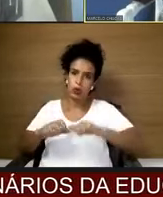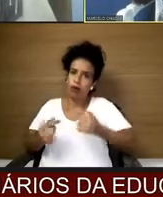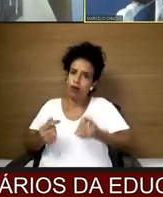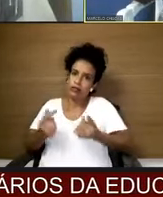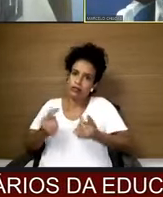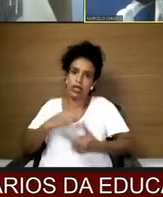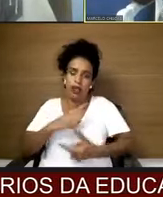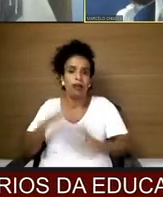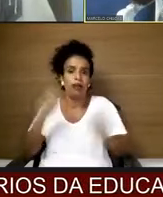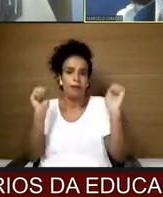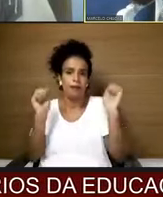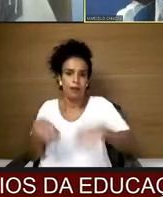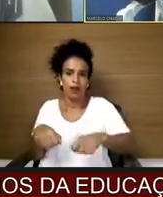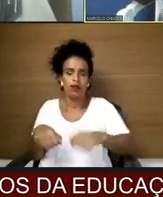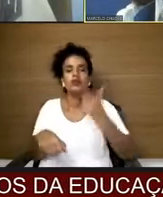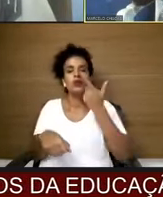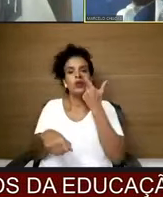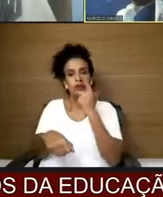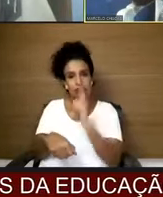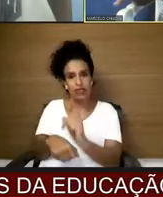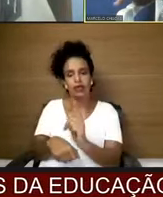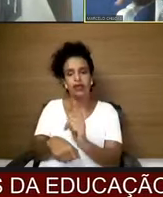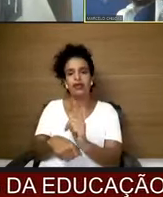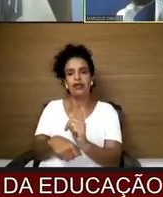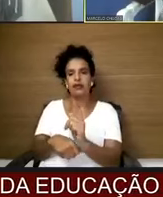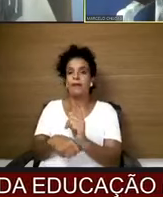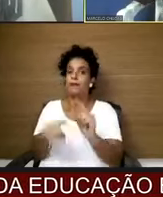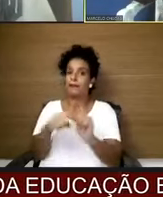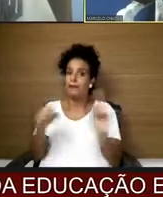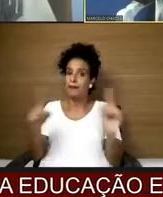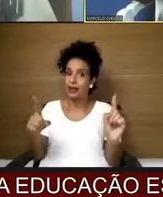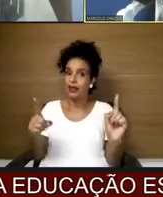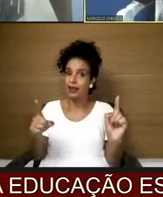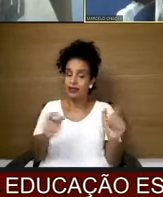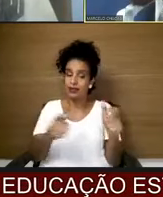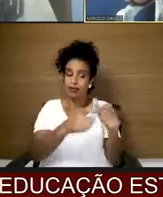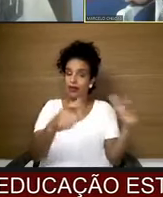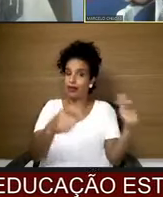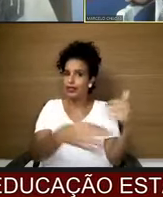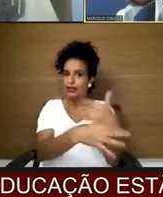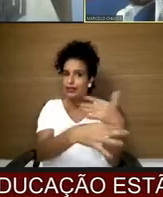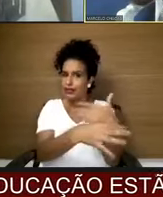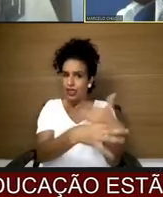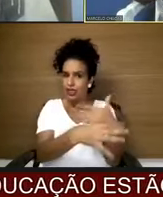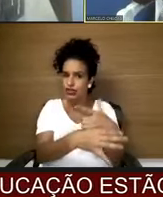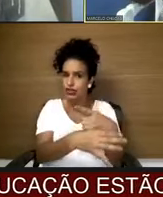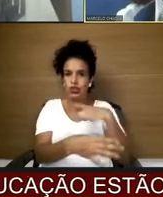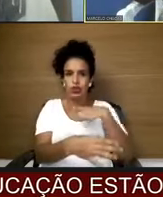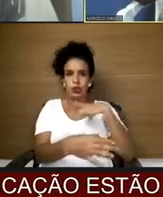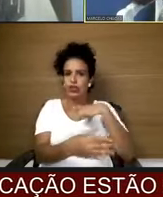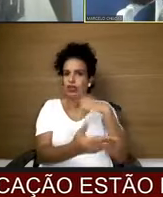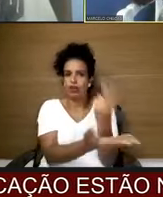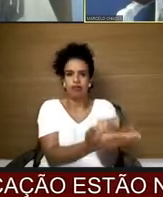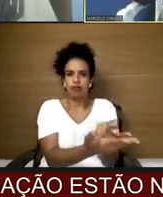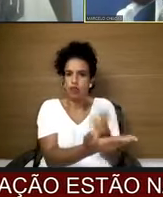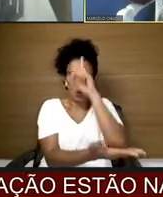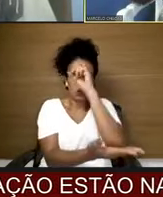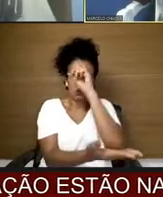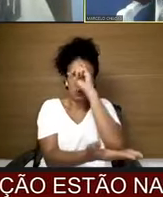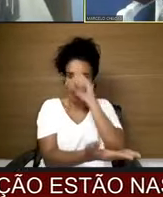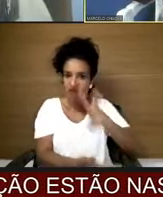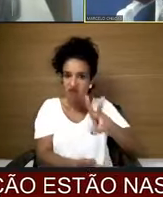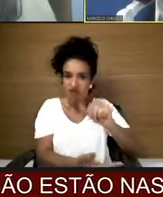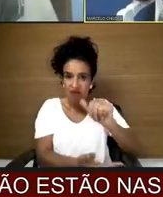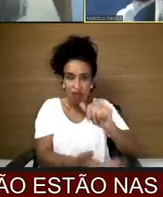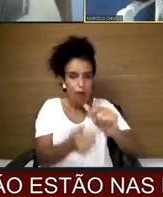Porque na grande maioria das cidades desse país não tem mais leito nem privado. Então... É assim, né? Tem uma hora